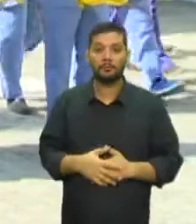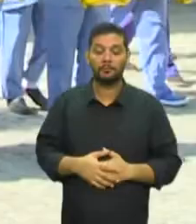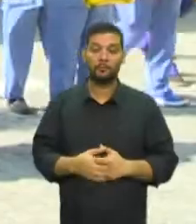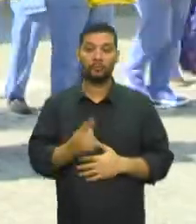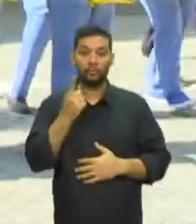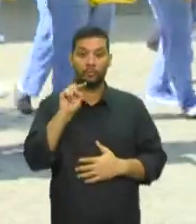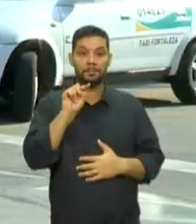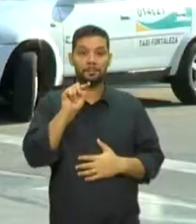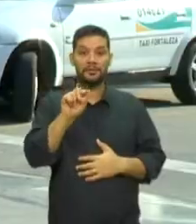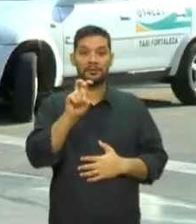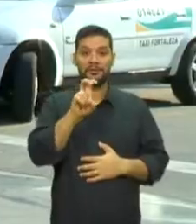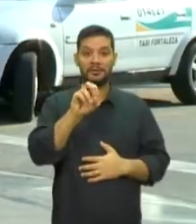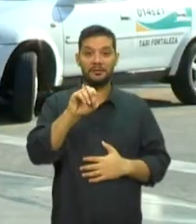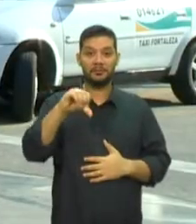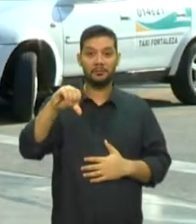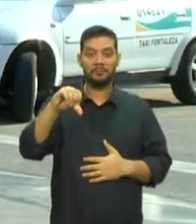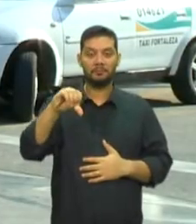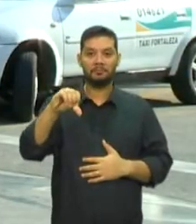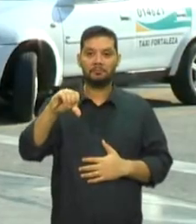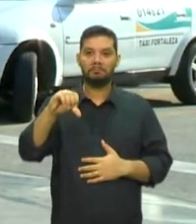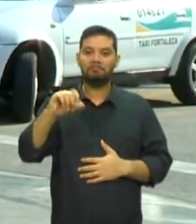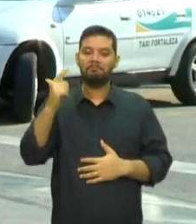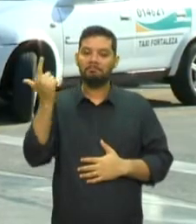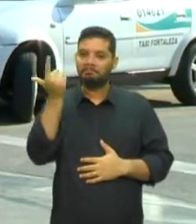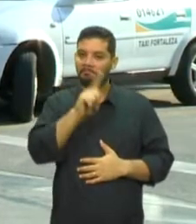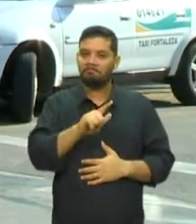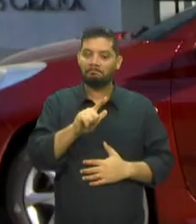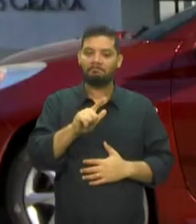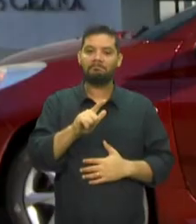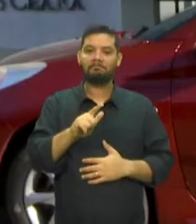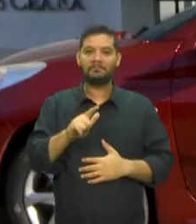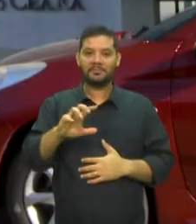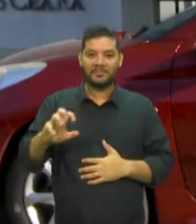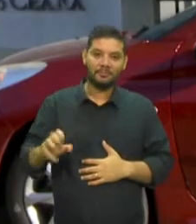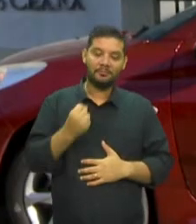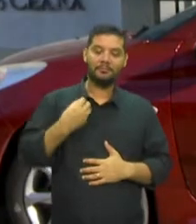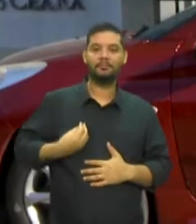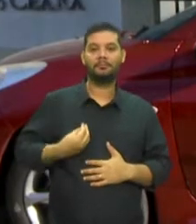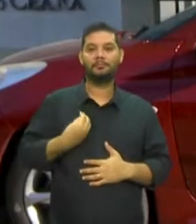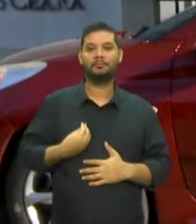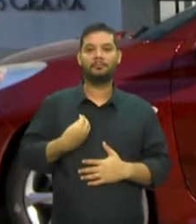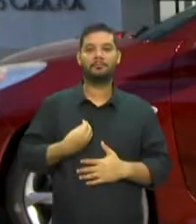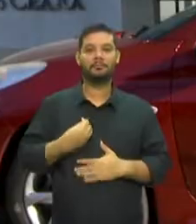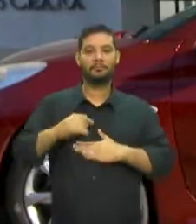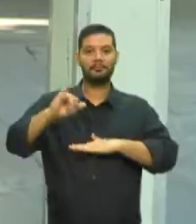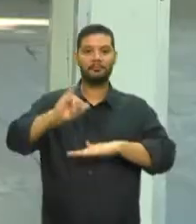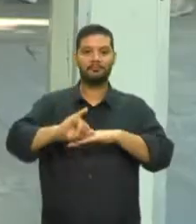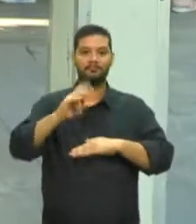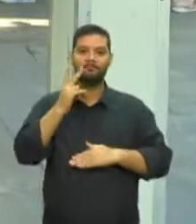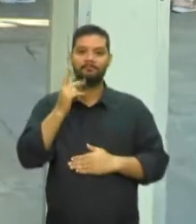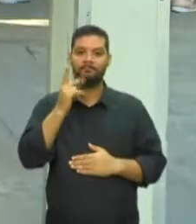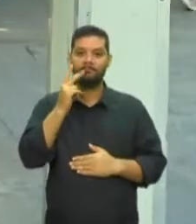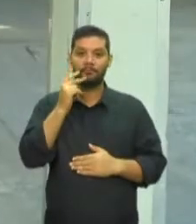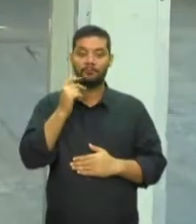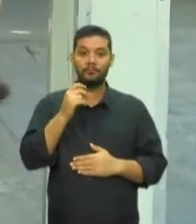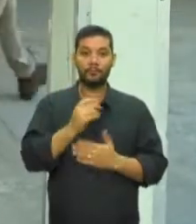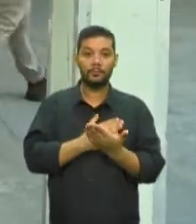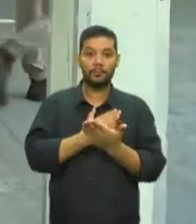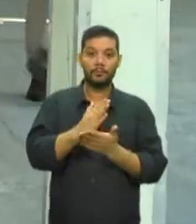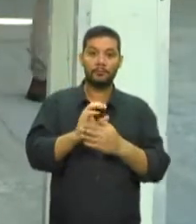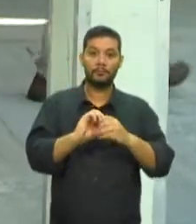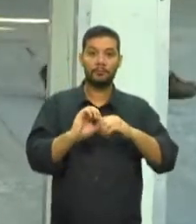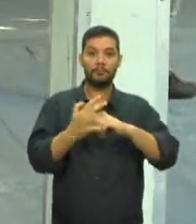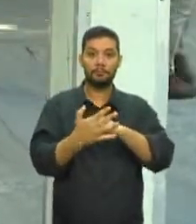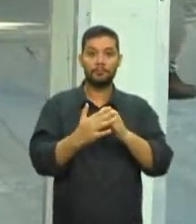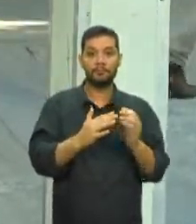1.509. Este é o número de vidas salvas no Hospital São José, localizado em Fortaleza, do início da pandemia do